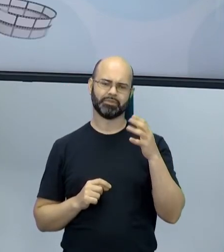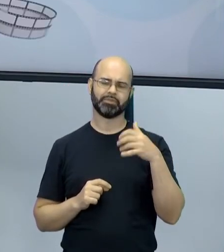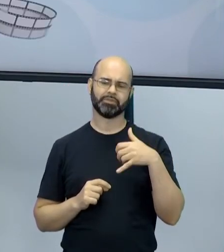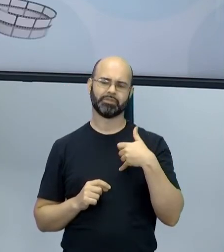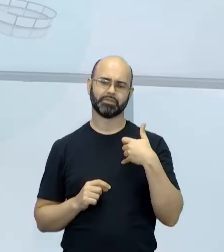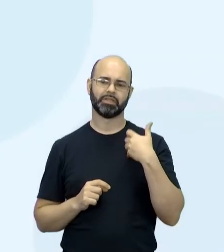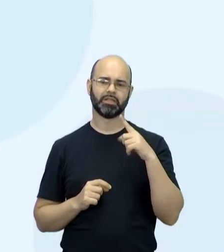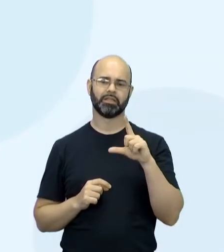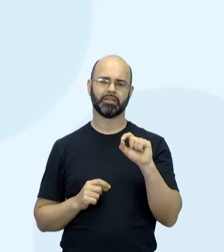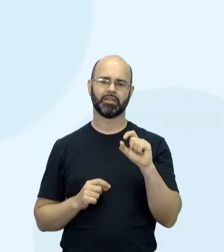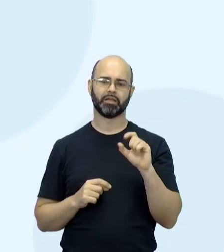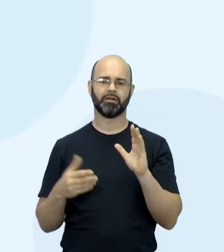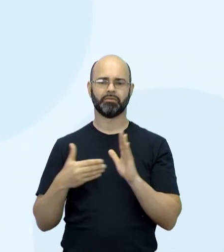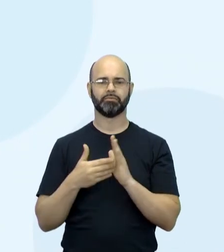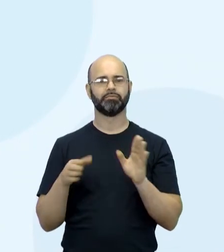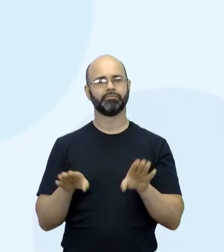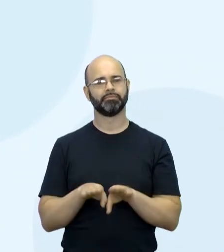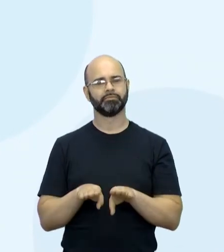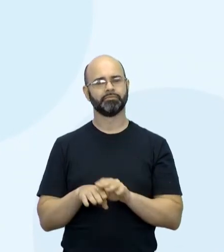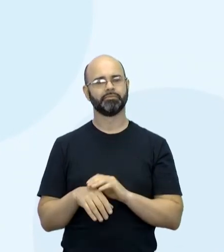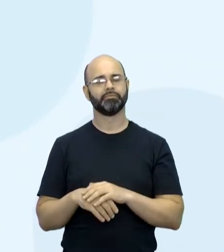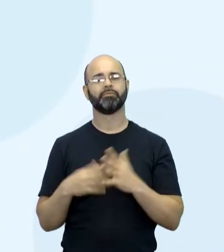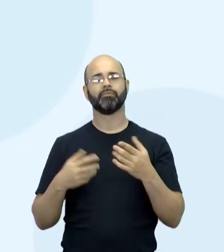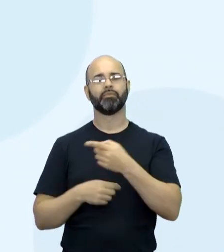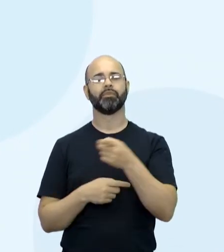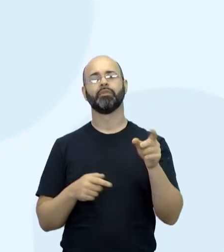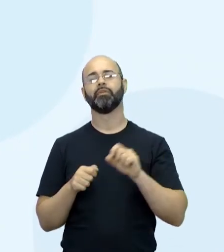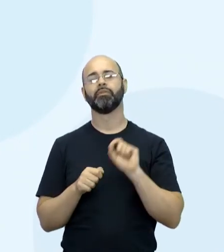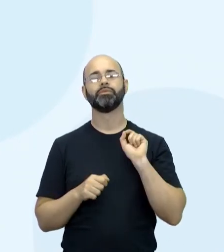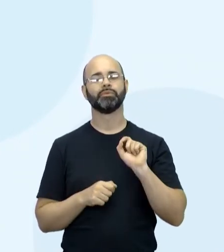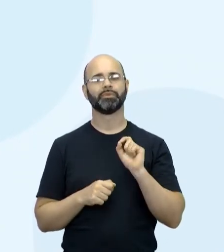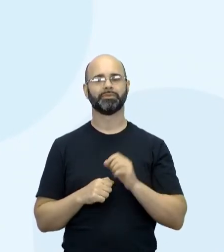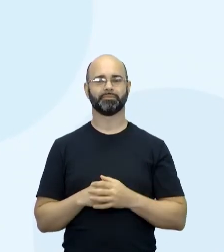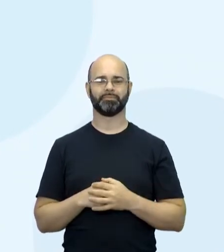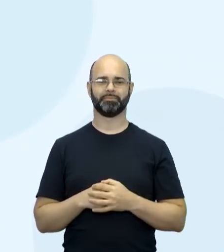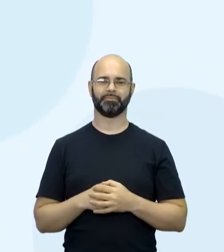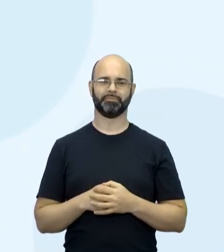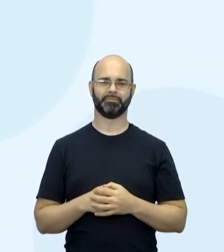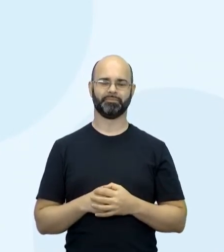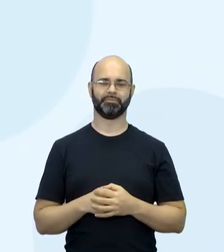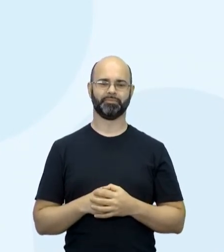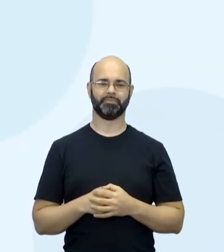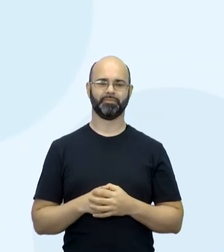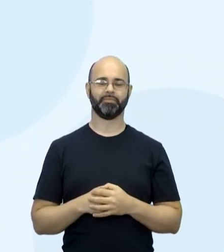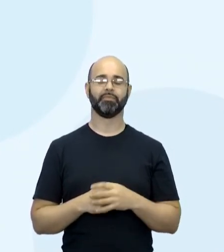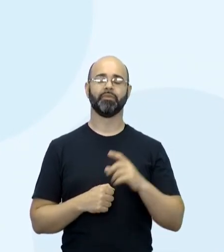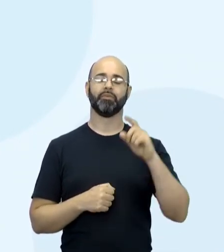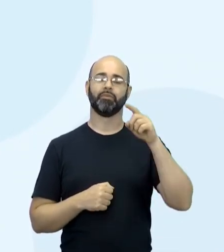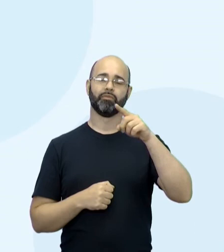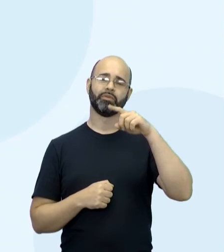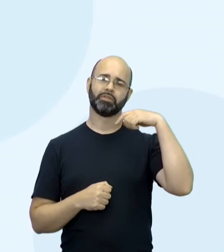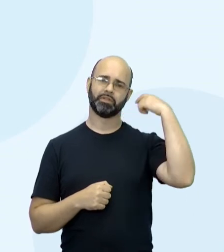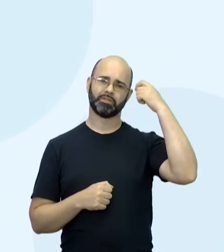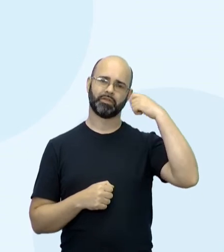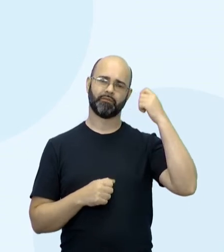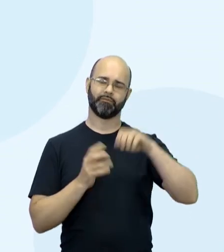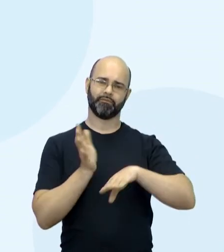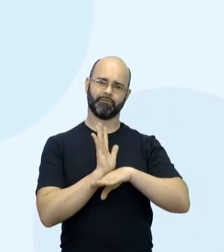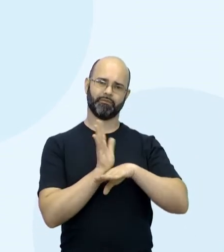bom. E agora, o que vocês farão? Vocês acrescentem à filmoteca de vocês, façam